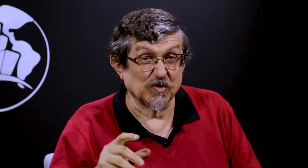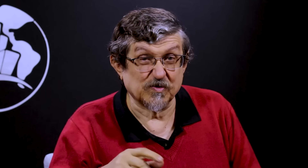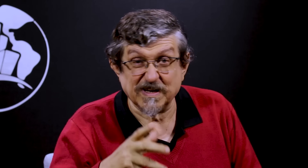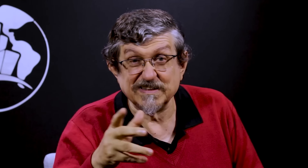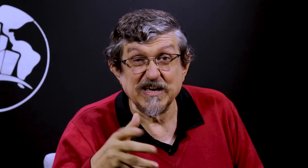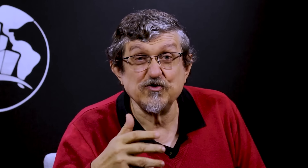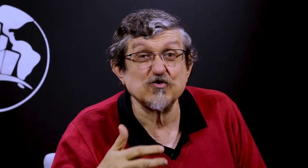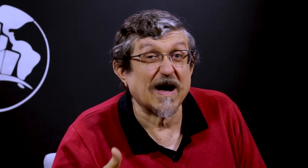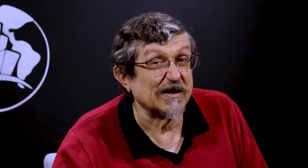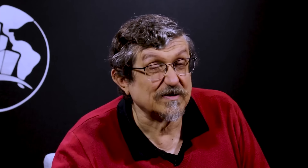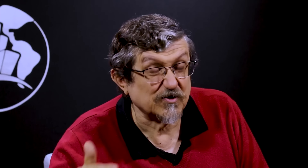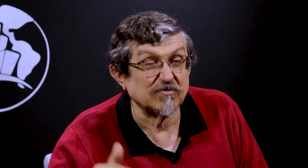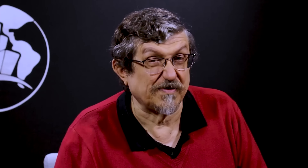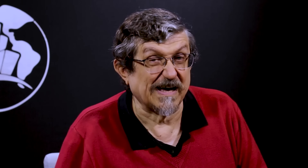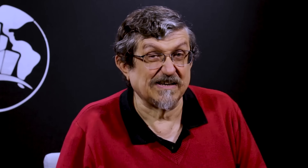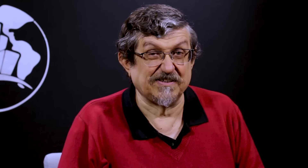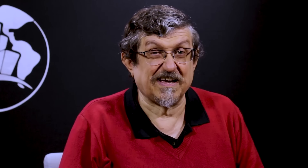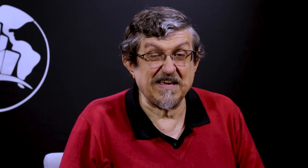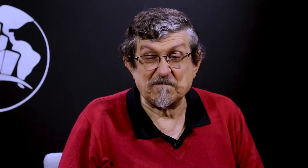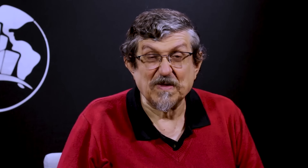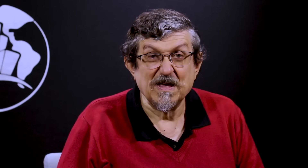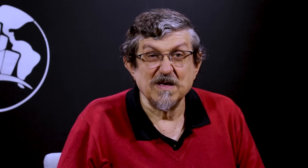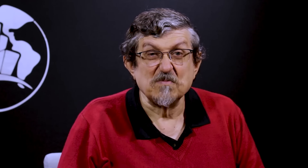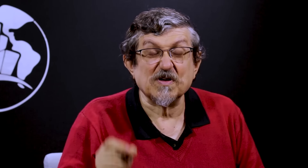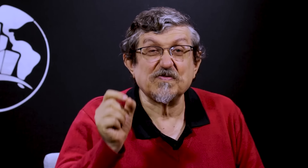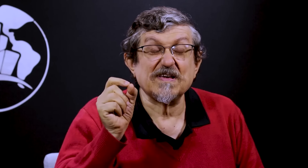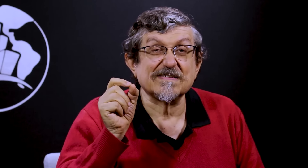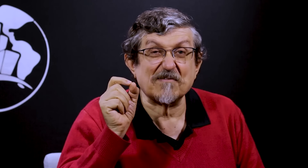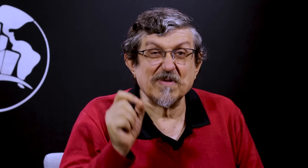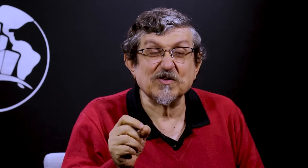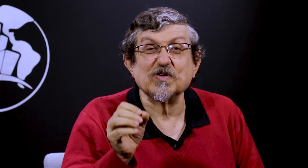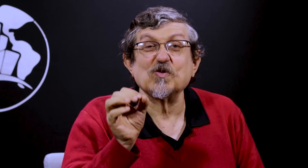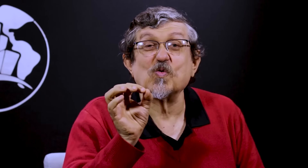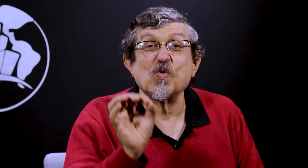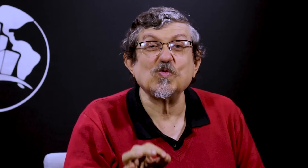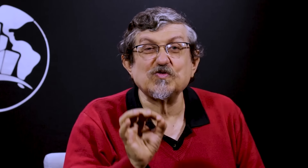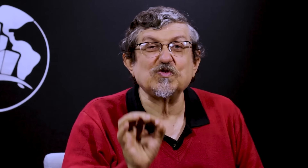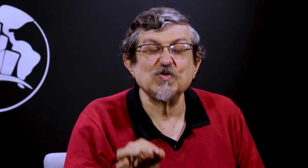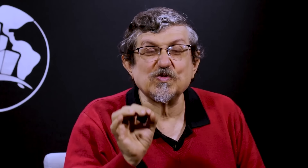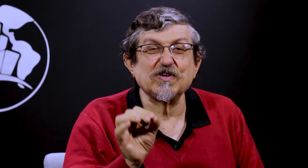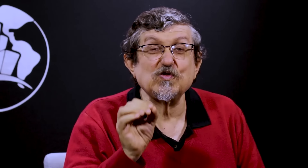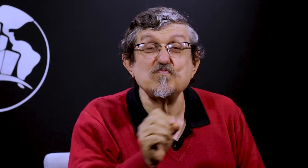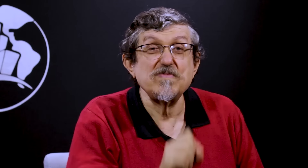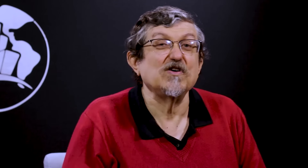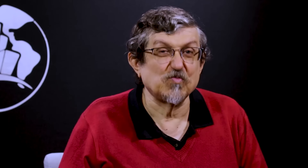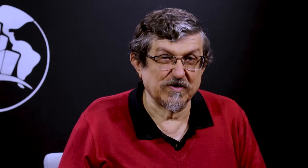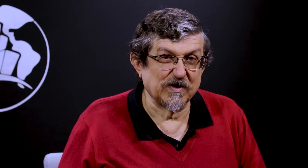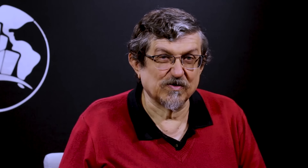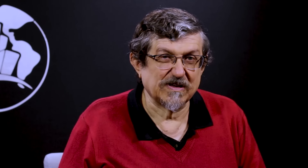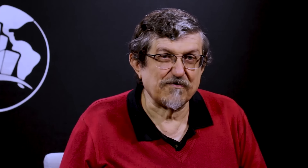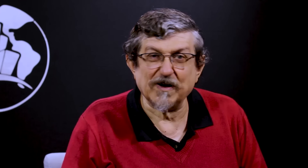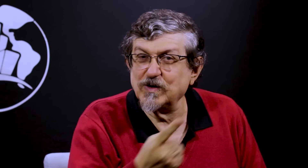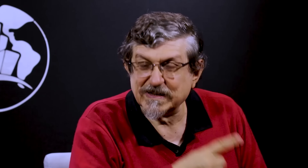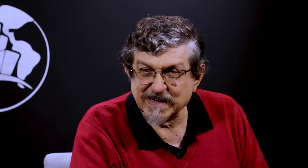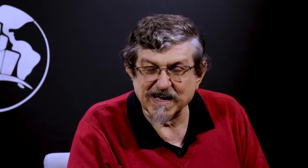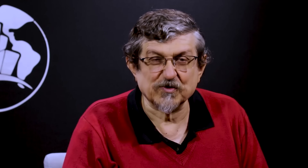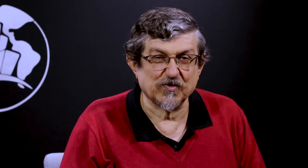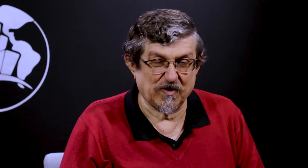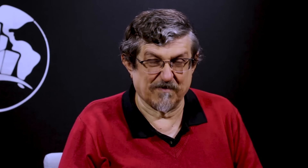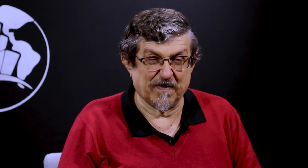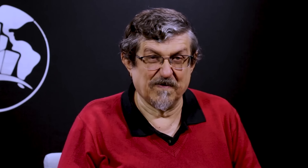meio tonto e até enjoado na sua viagem aí, mas fique sabendo que eu continuo sendo o mesmo Deus que falou